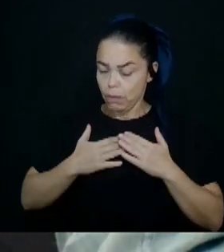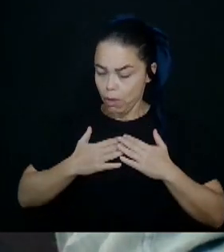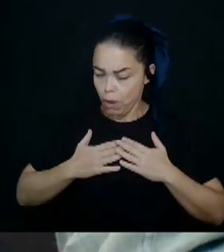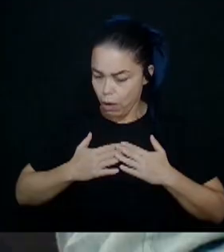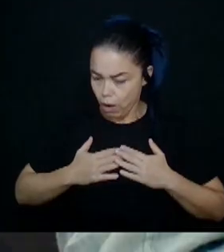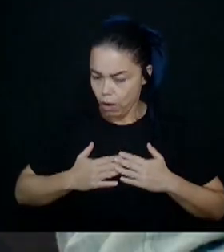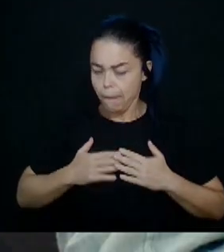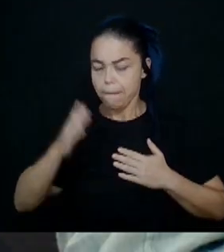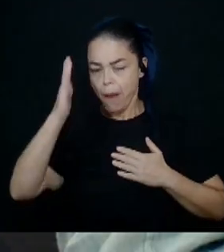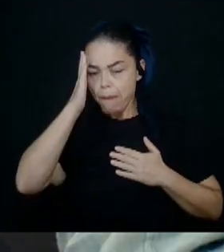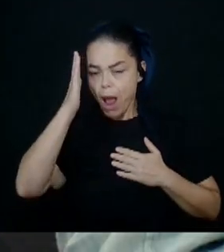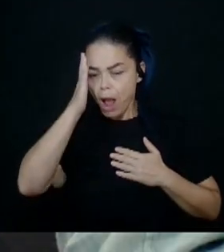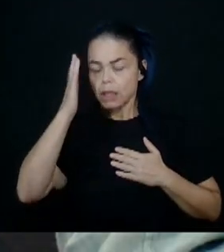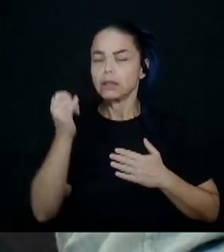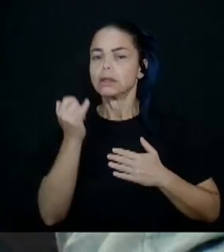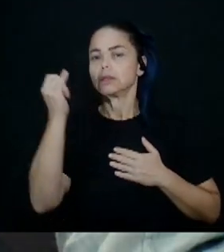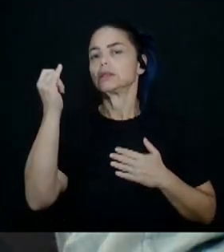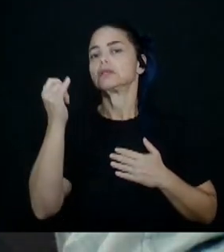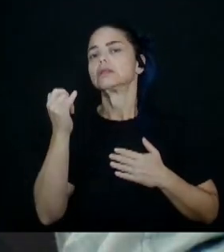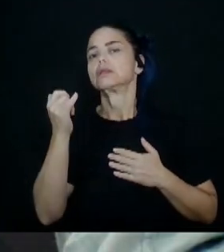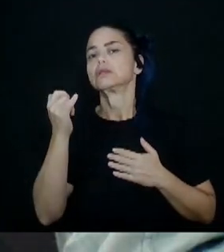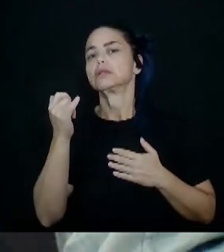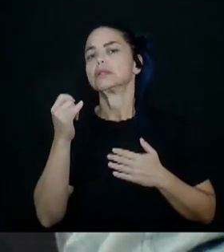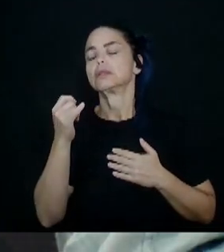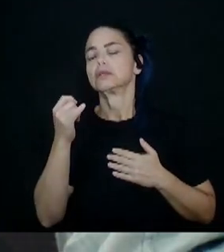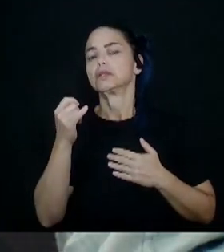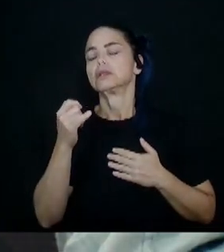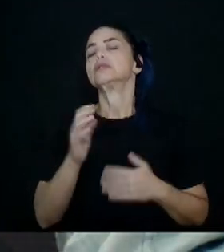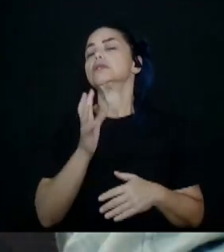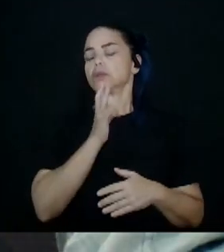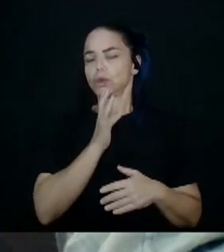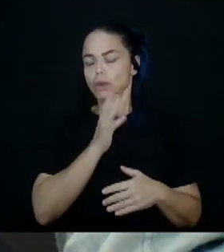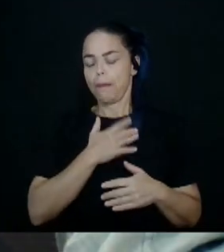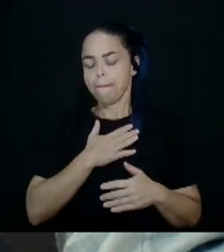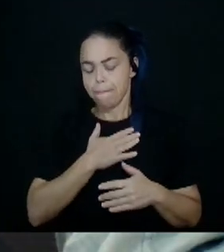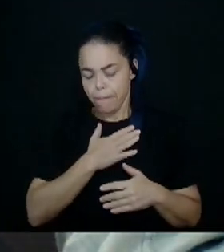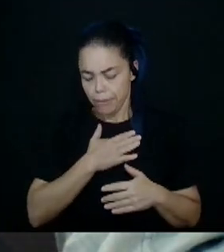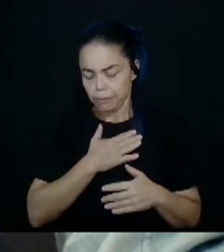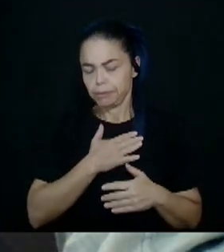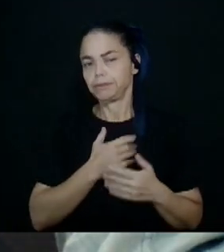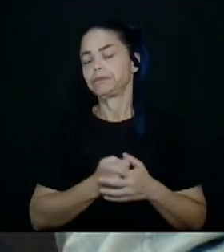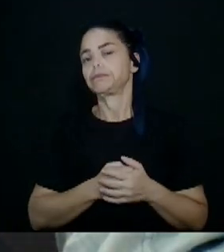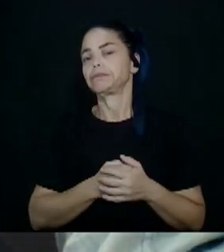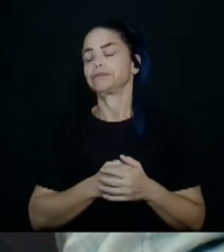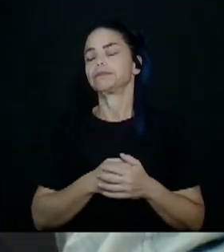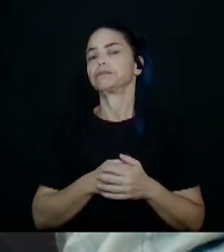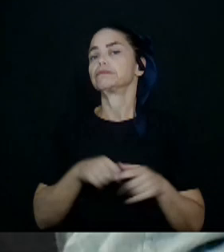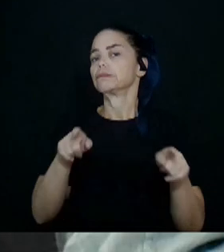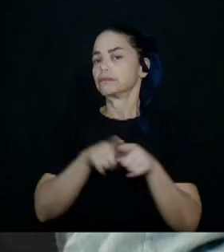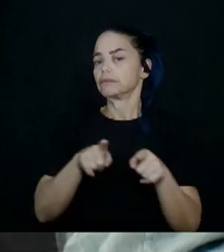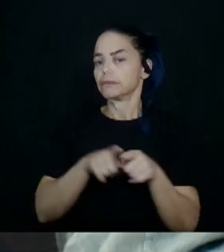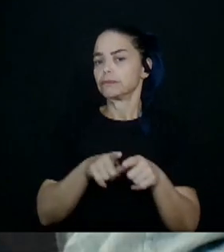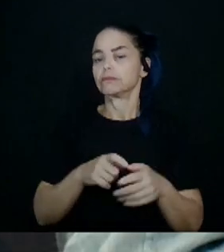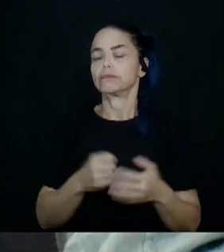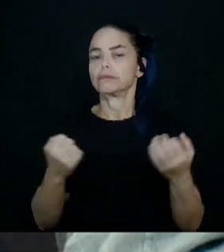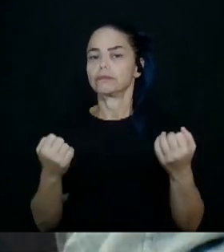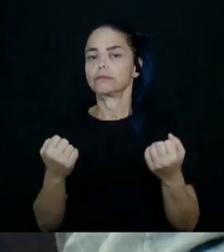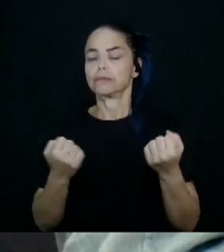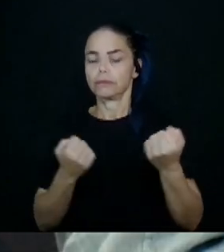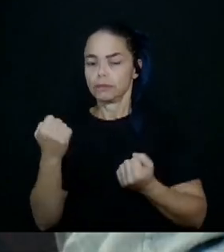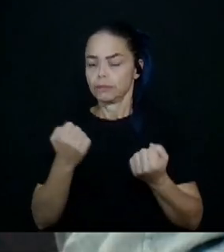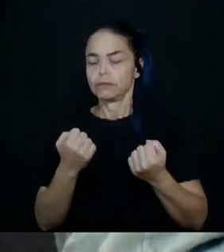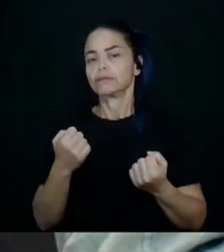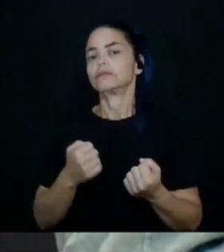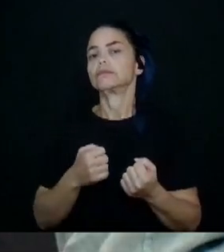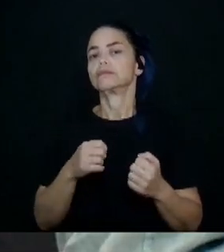entender o quanto que é importante você de fato se conhecer, né? E eu trago muito que o trânsito, ele é muito relacionado o